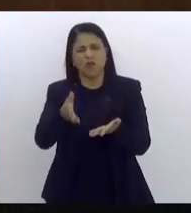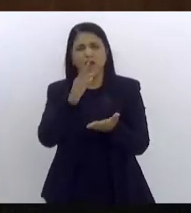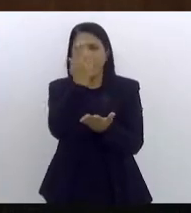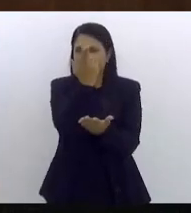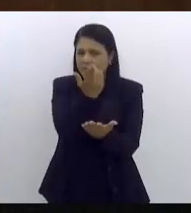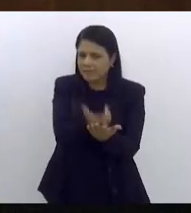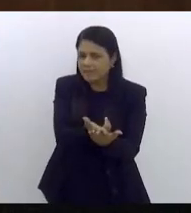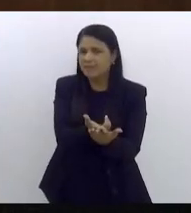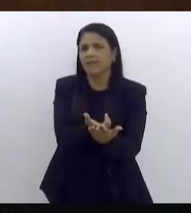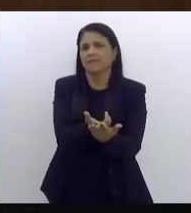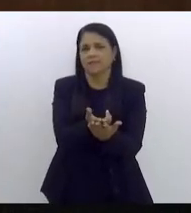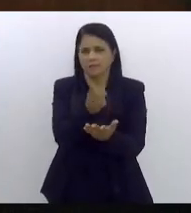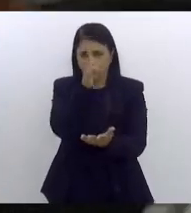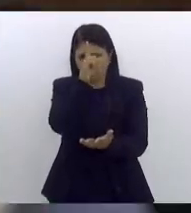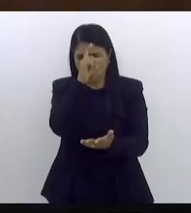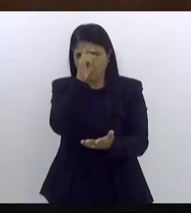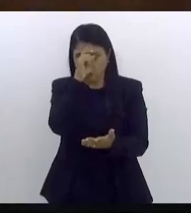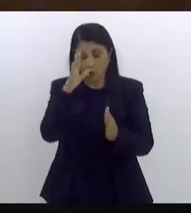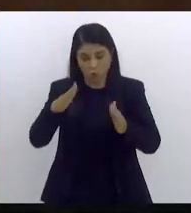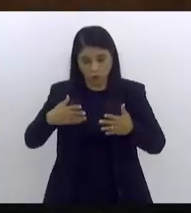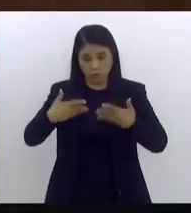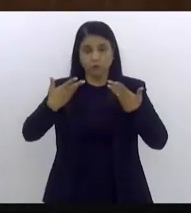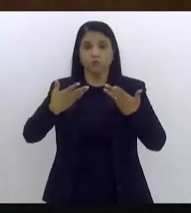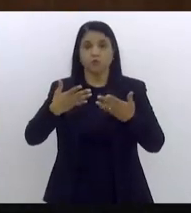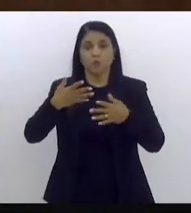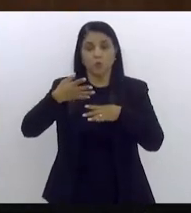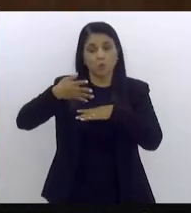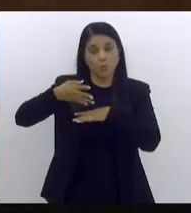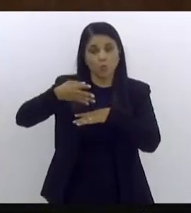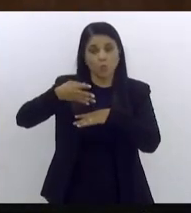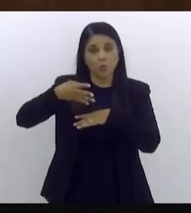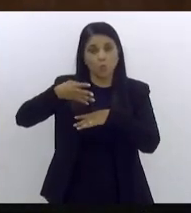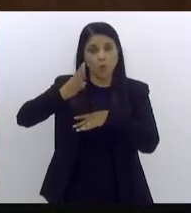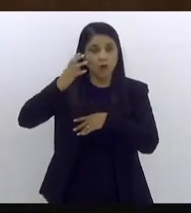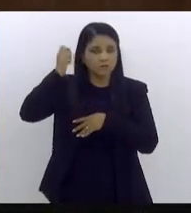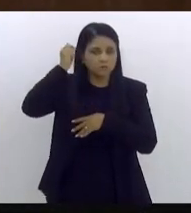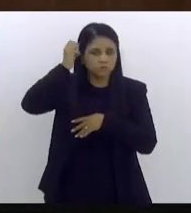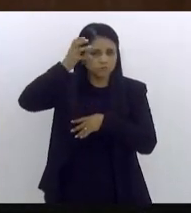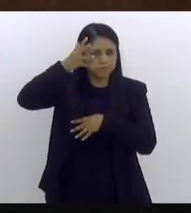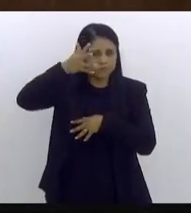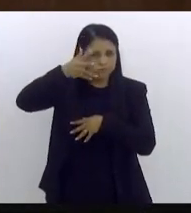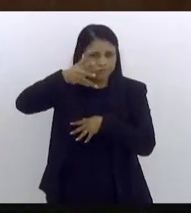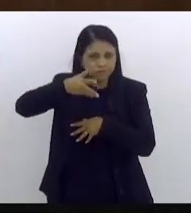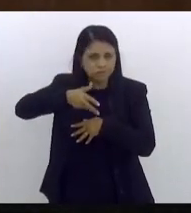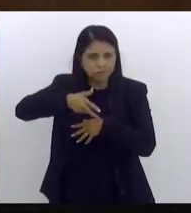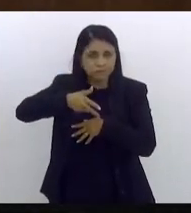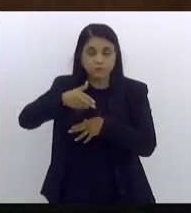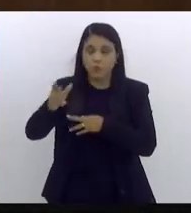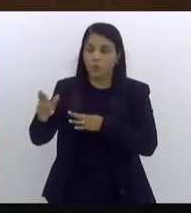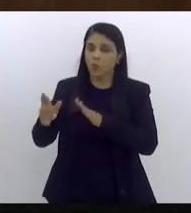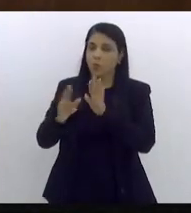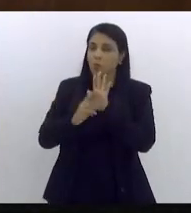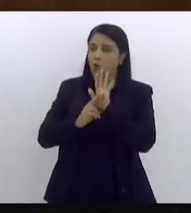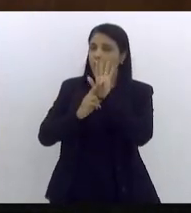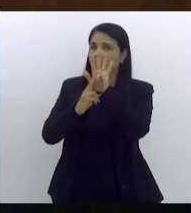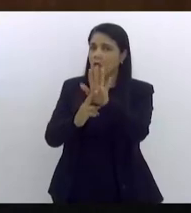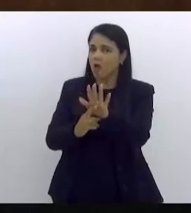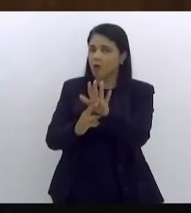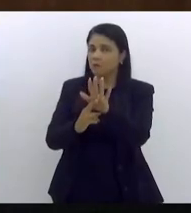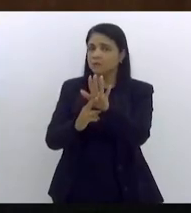fui surpreendido às 4 da manhã com, enfim, um representante